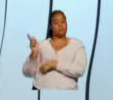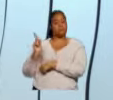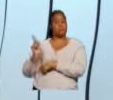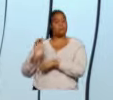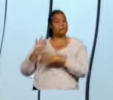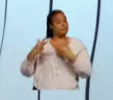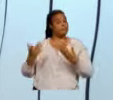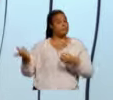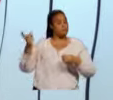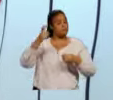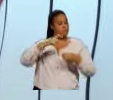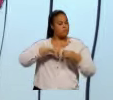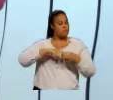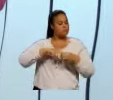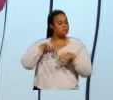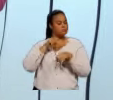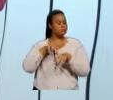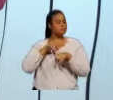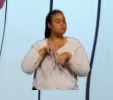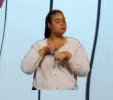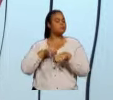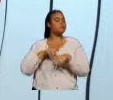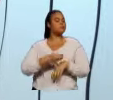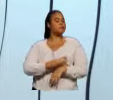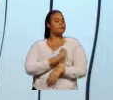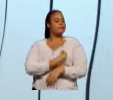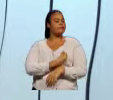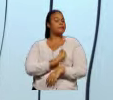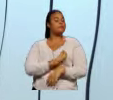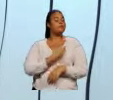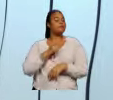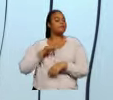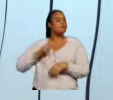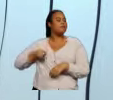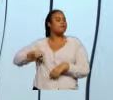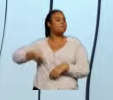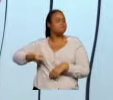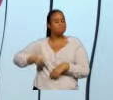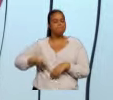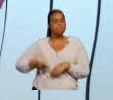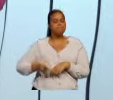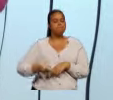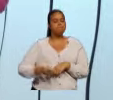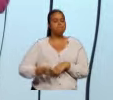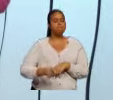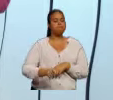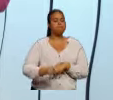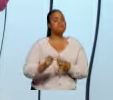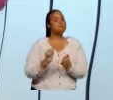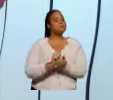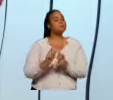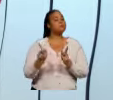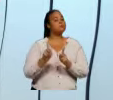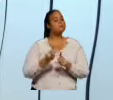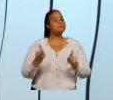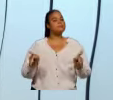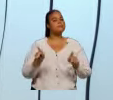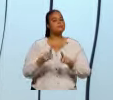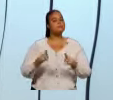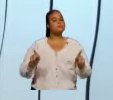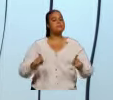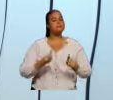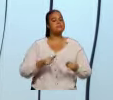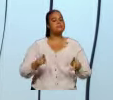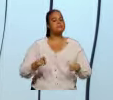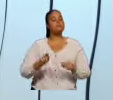você retomar as aulas presenciais você vai poder aprofundar sobre esses temas com os seus professores e na